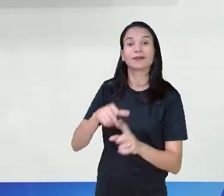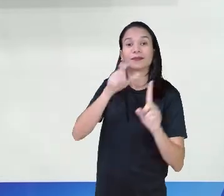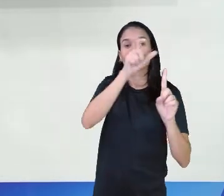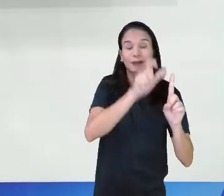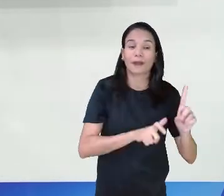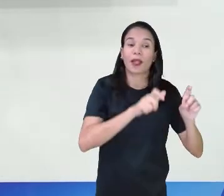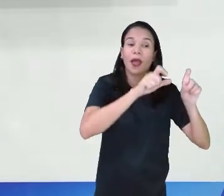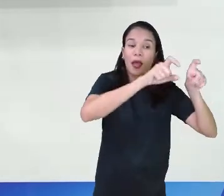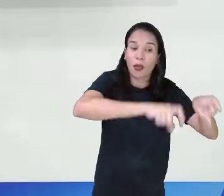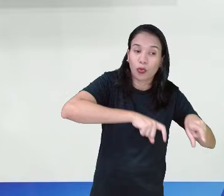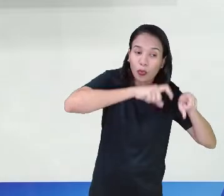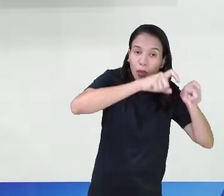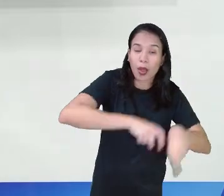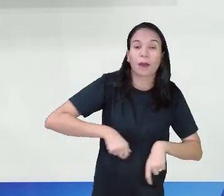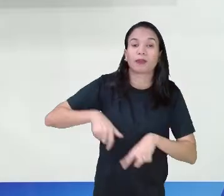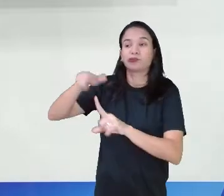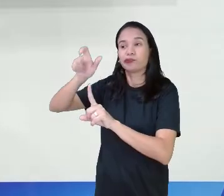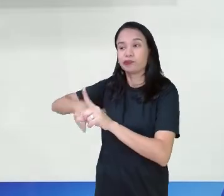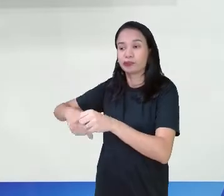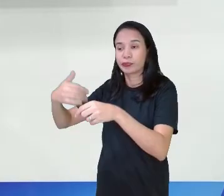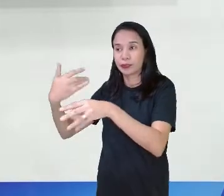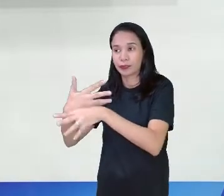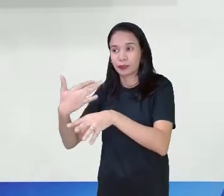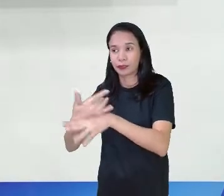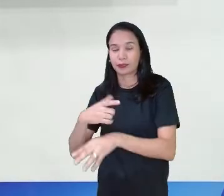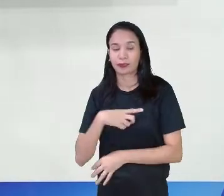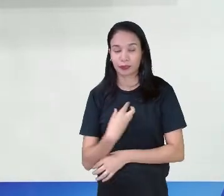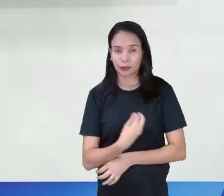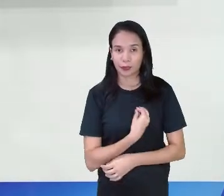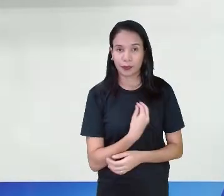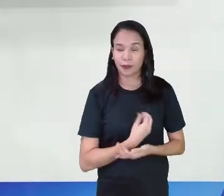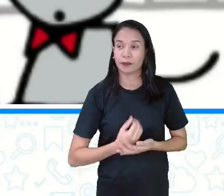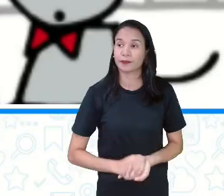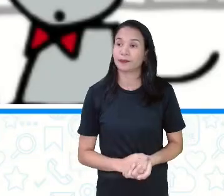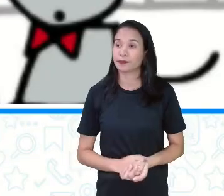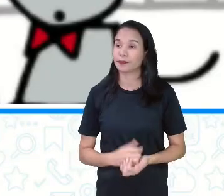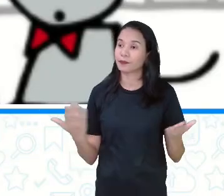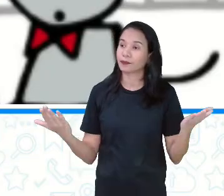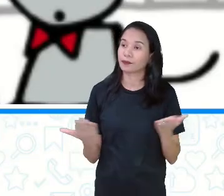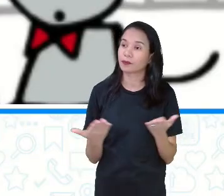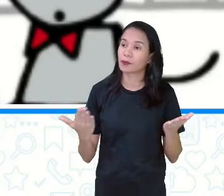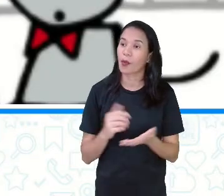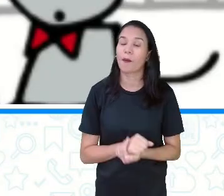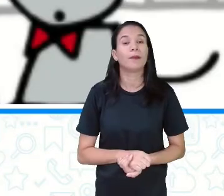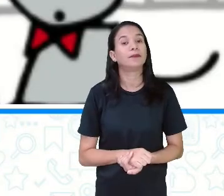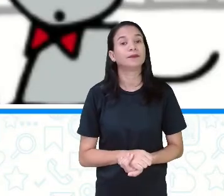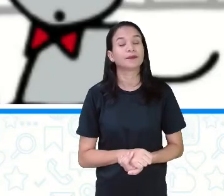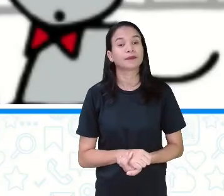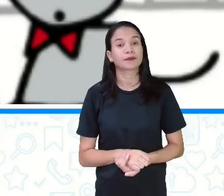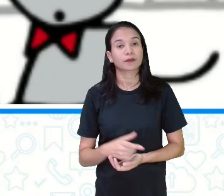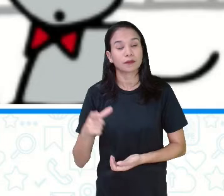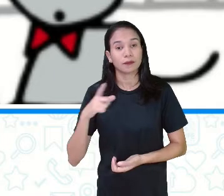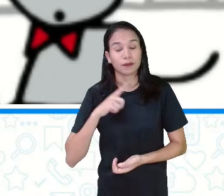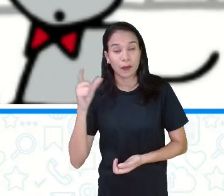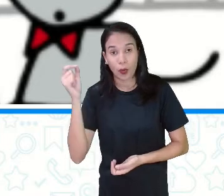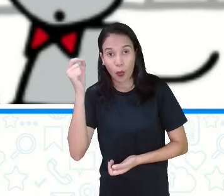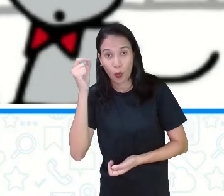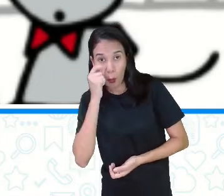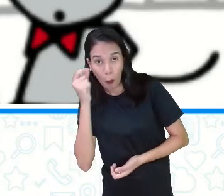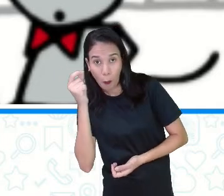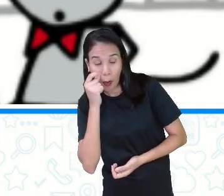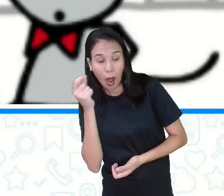o ratinho da cidade. É isso aí. E aí, o rato da